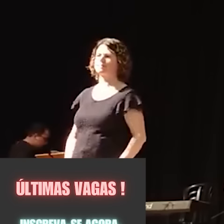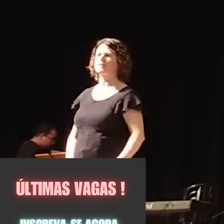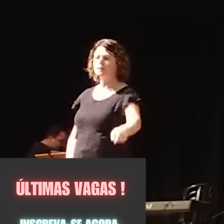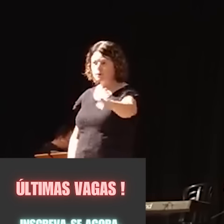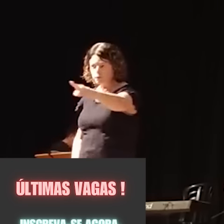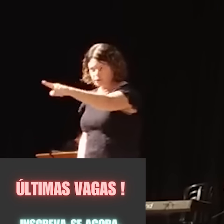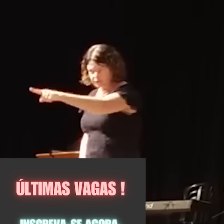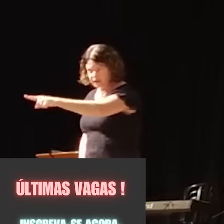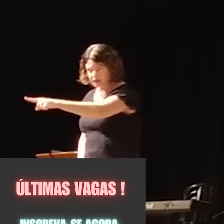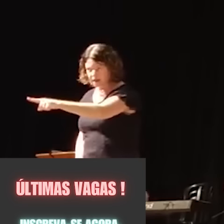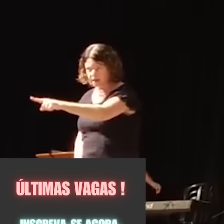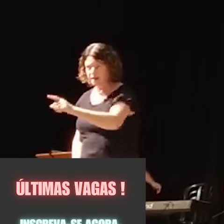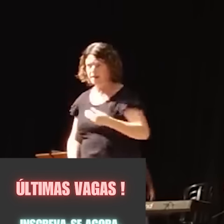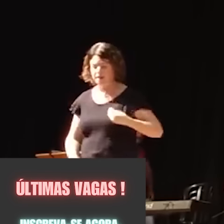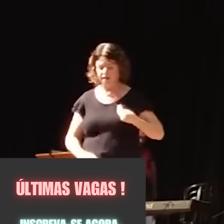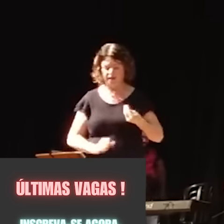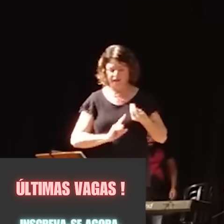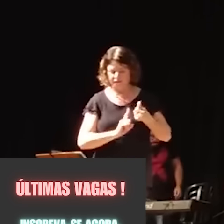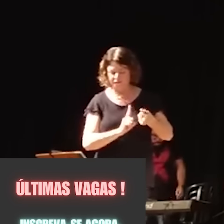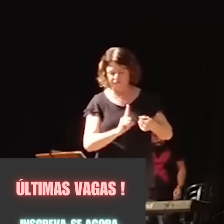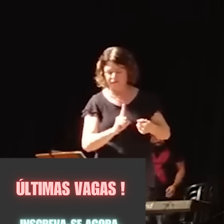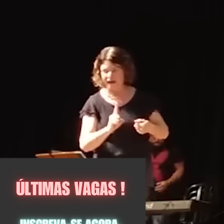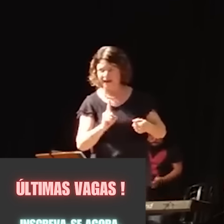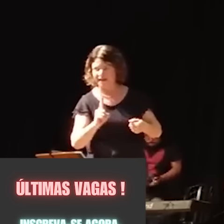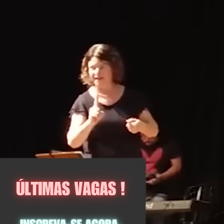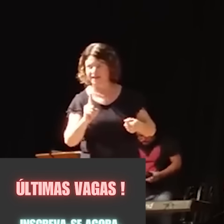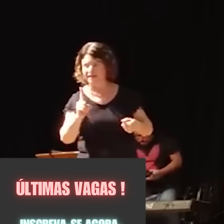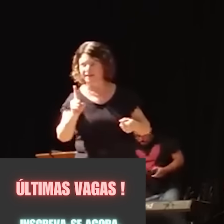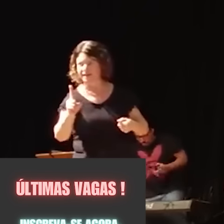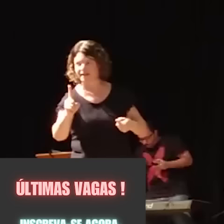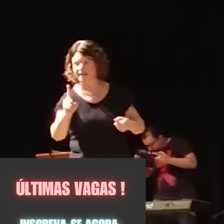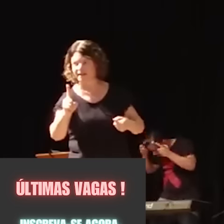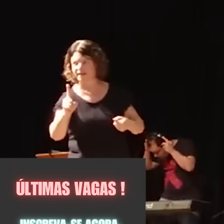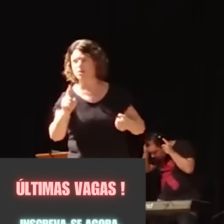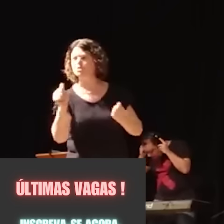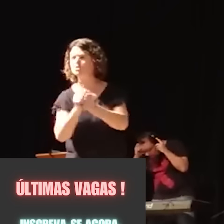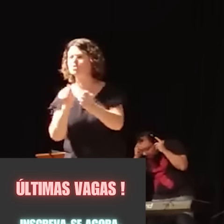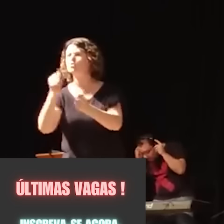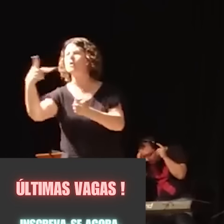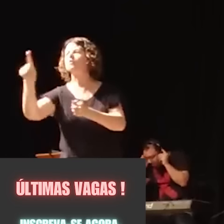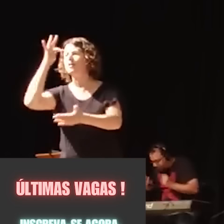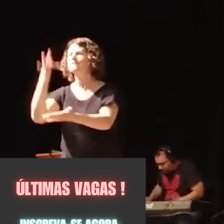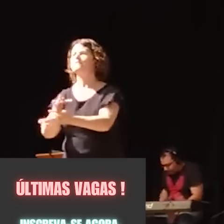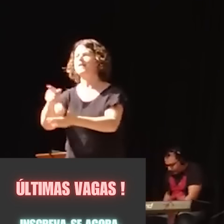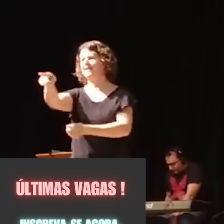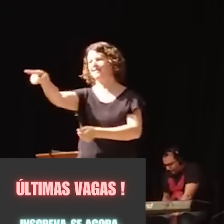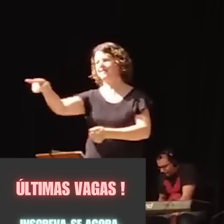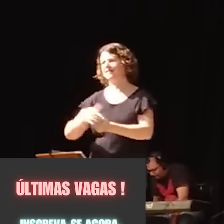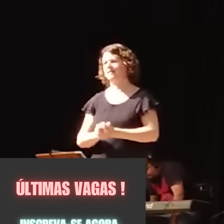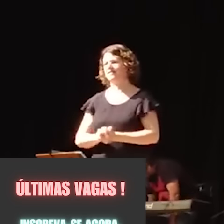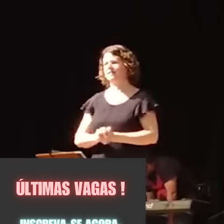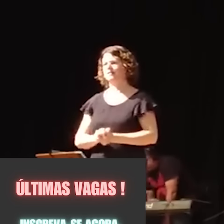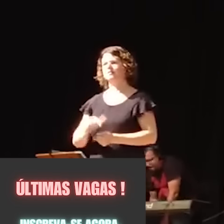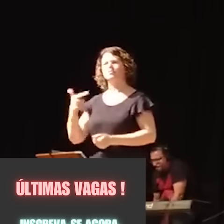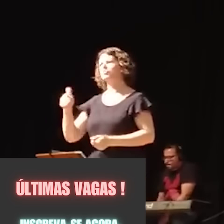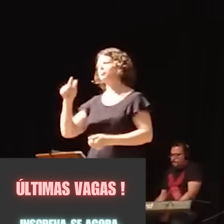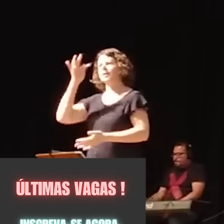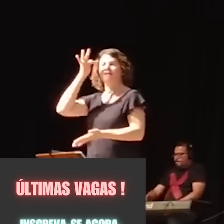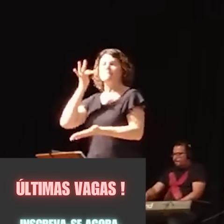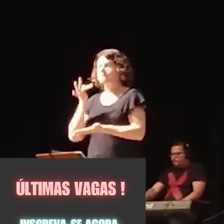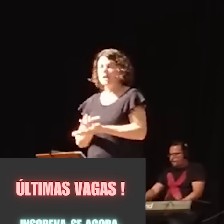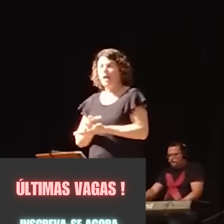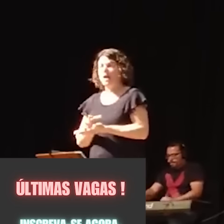você Deus ele opera através da sua em Nazaré Jesus não pode fazer milagre porque eles não creram em